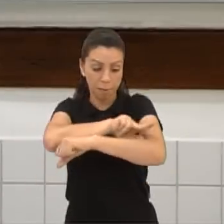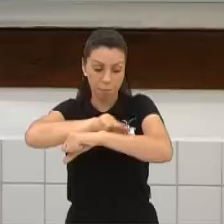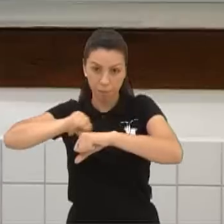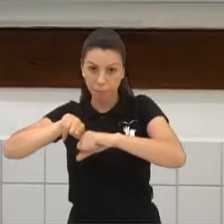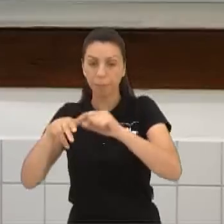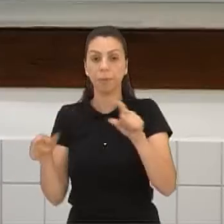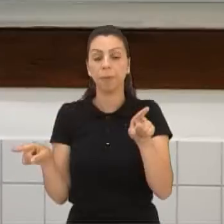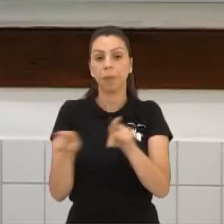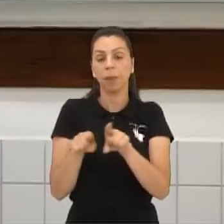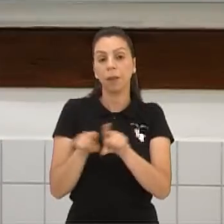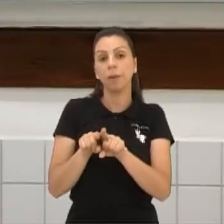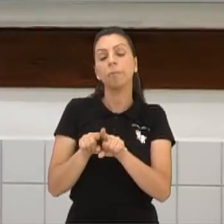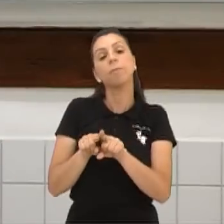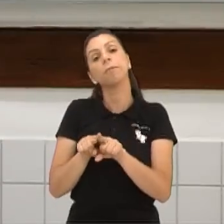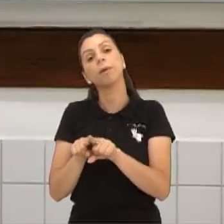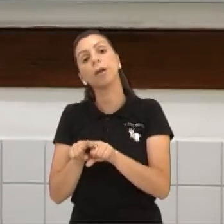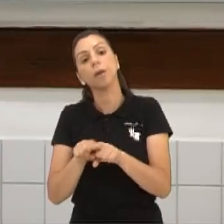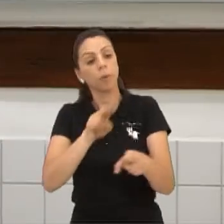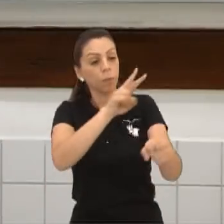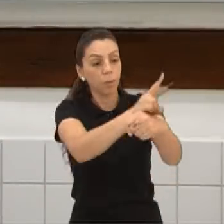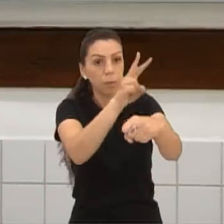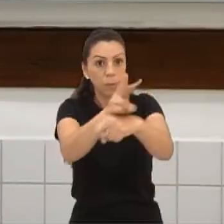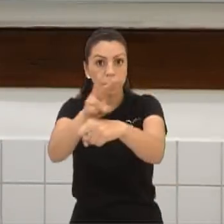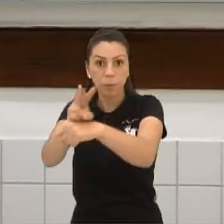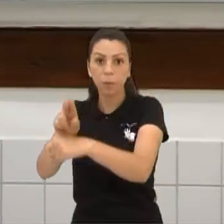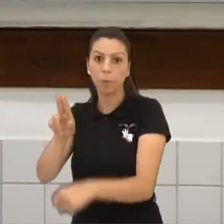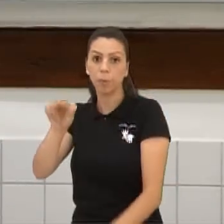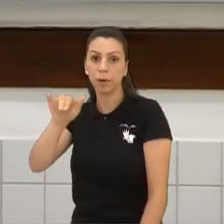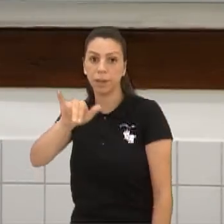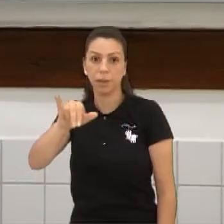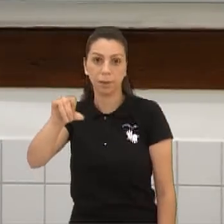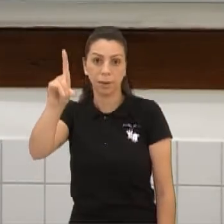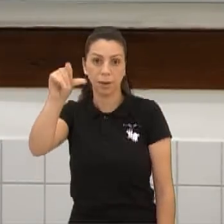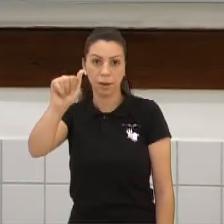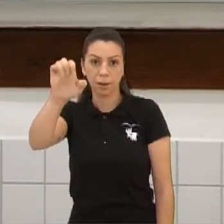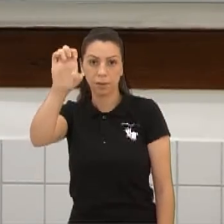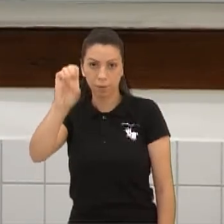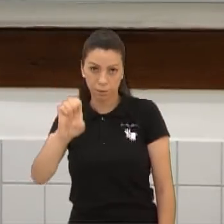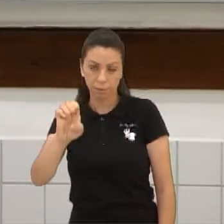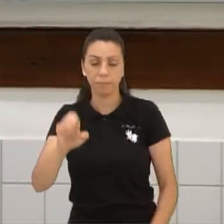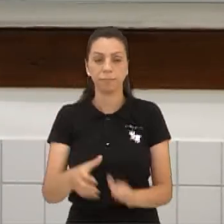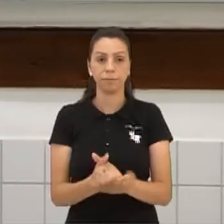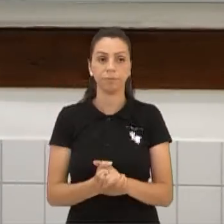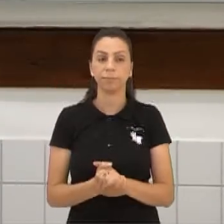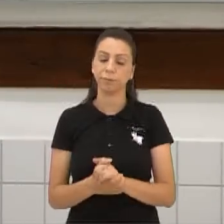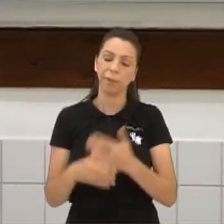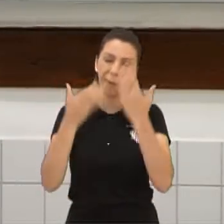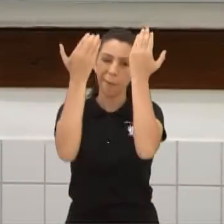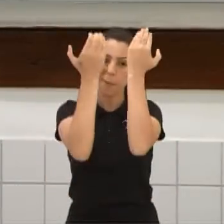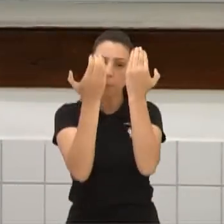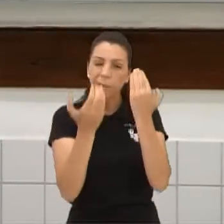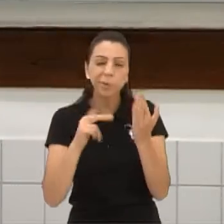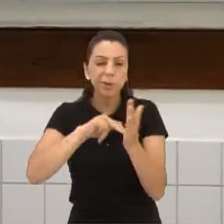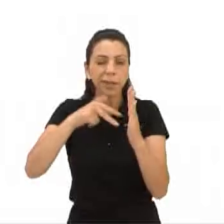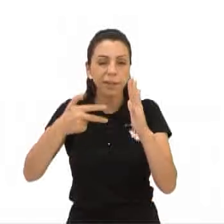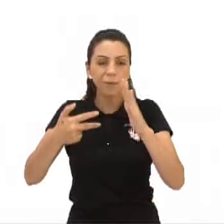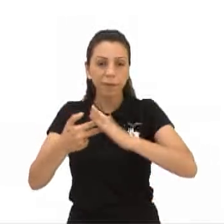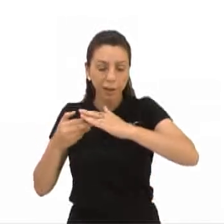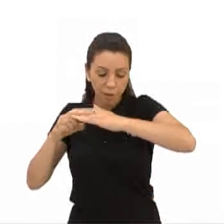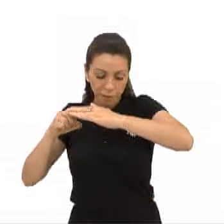que são unidades de conservação. Então vamos lá, vou explicar aqui para vocês através dessa analogia o que é um